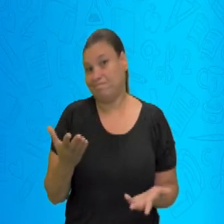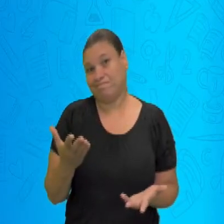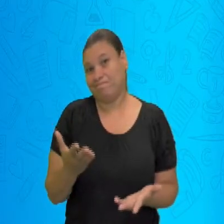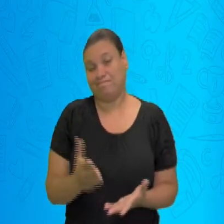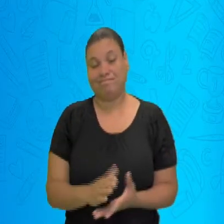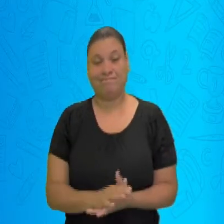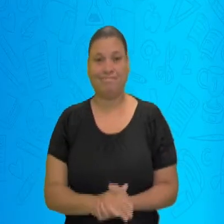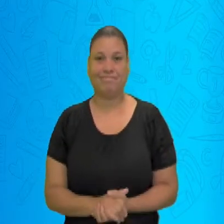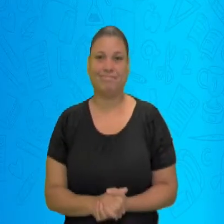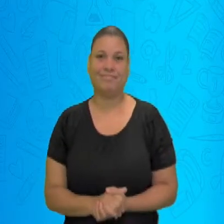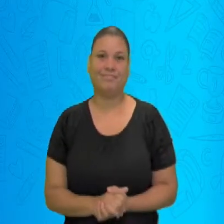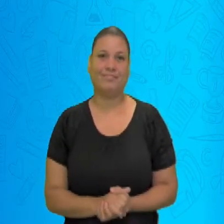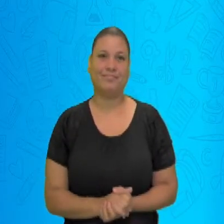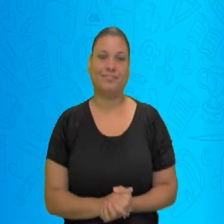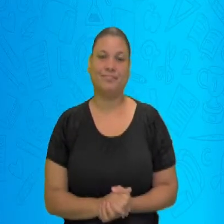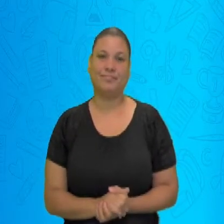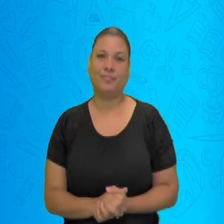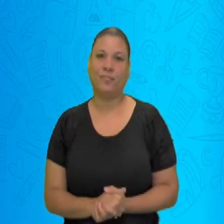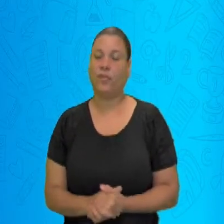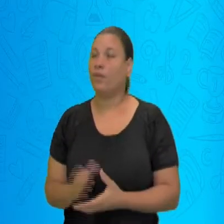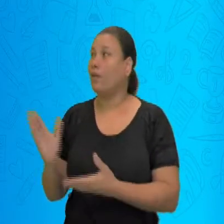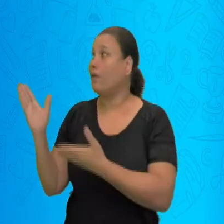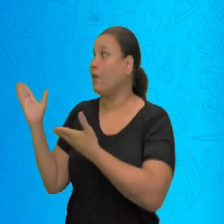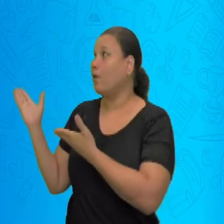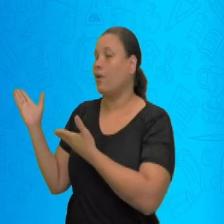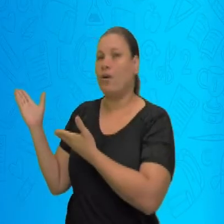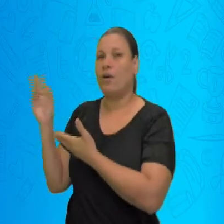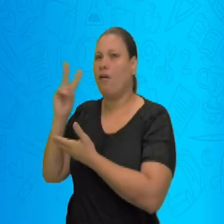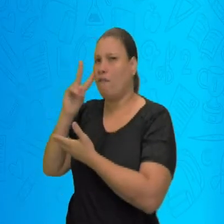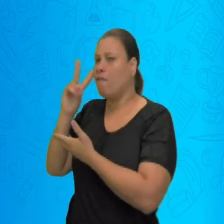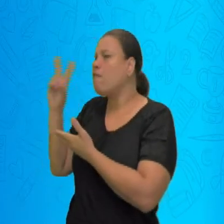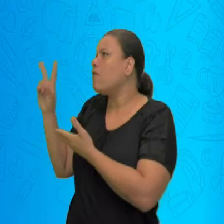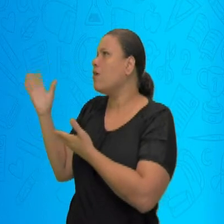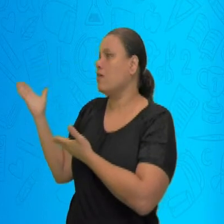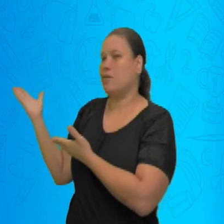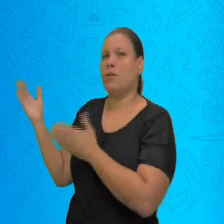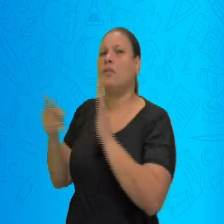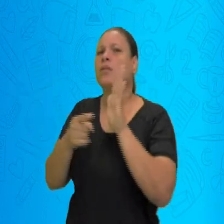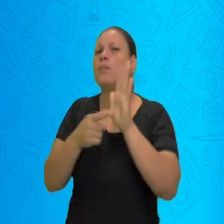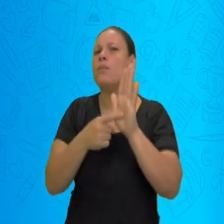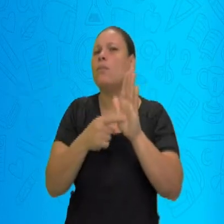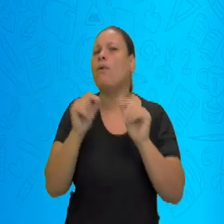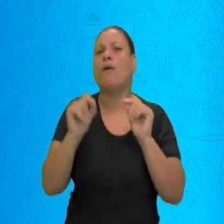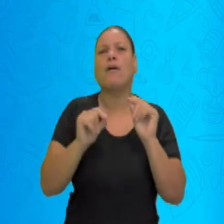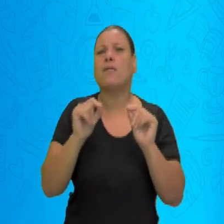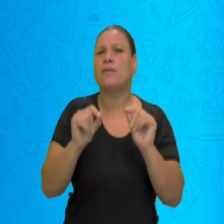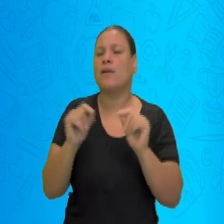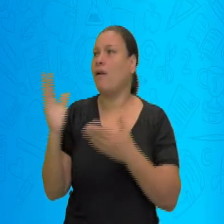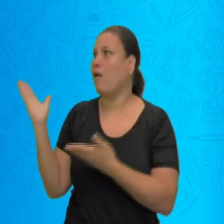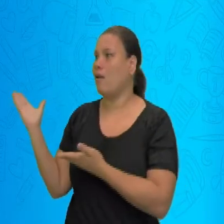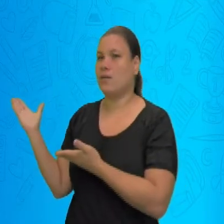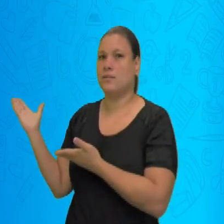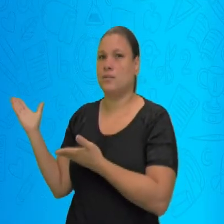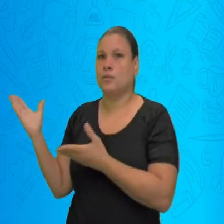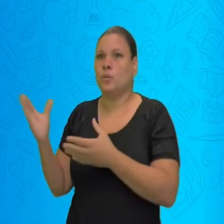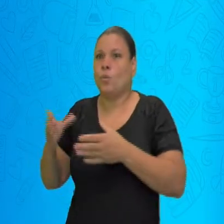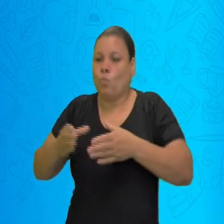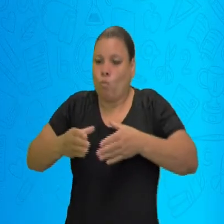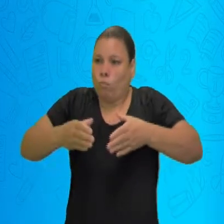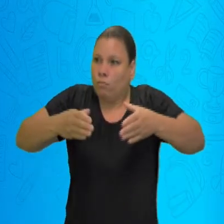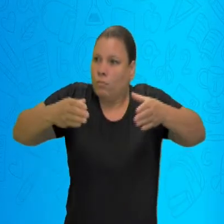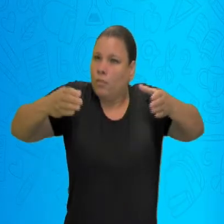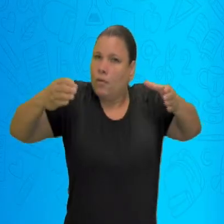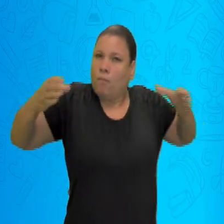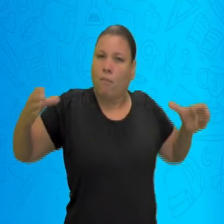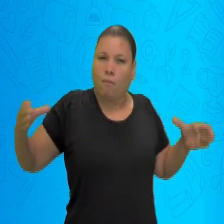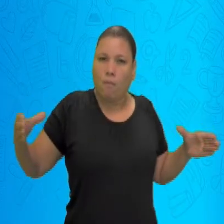E aqui nós temos um mapa mostrando um pouquinho, né, sobre o tamanho